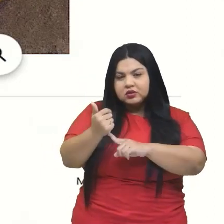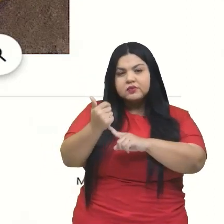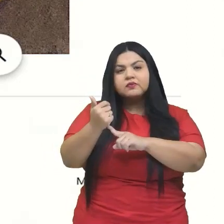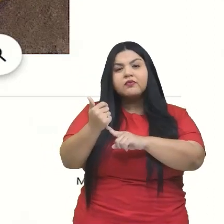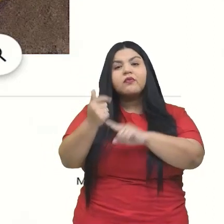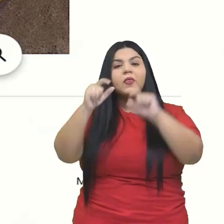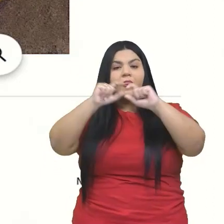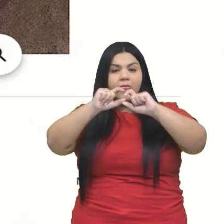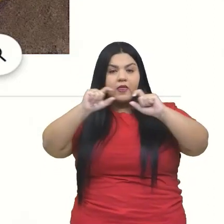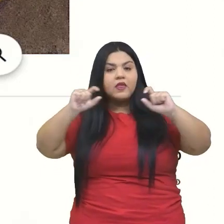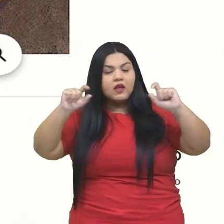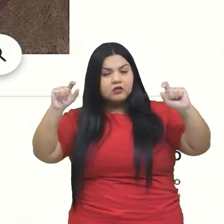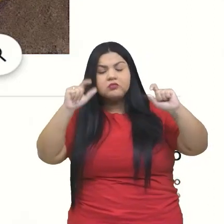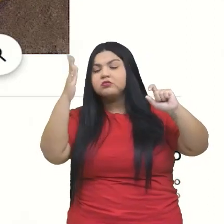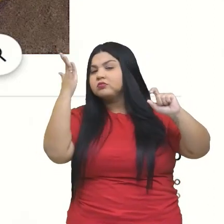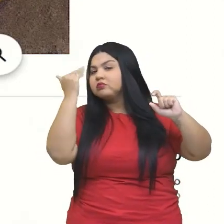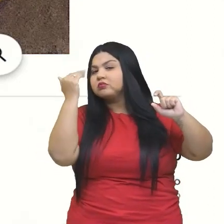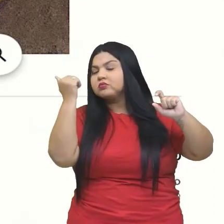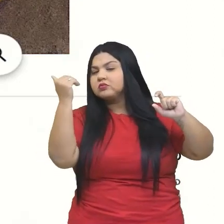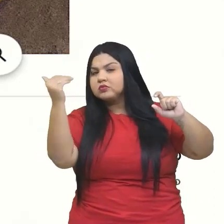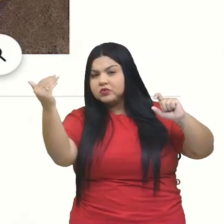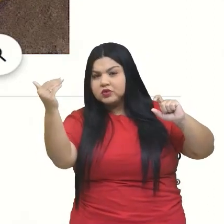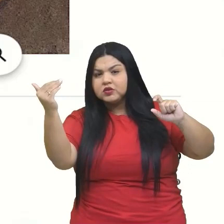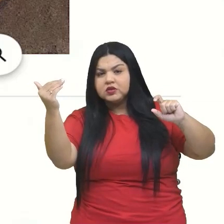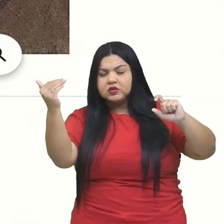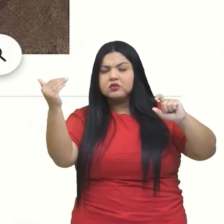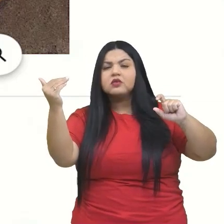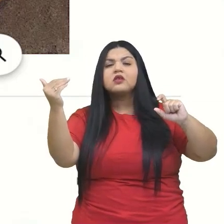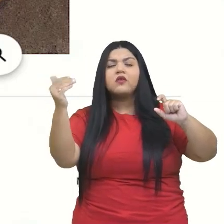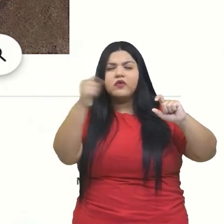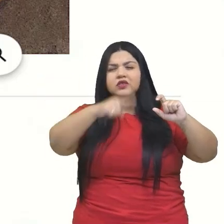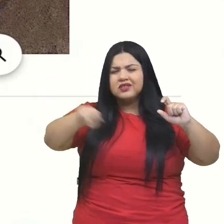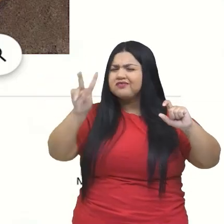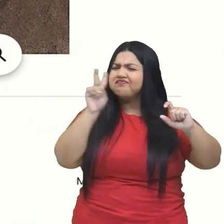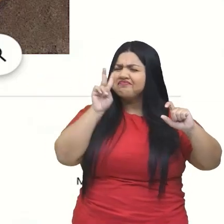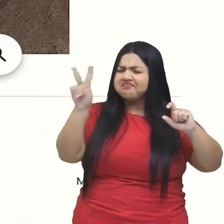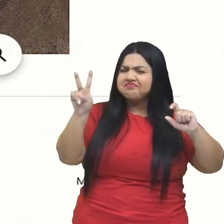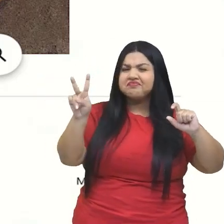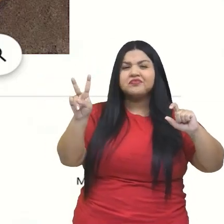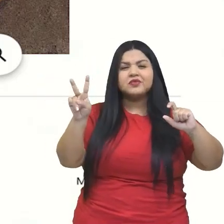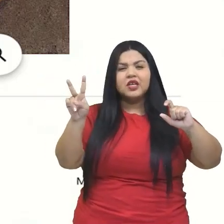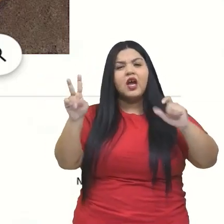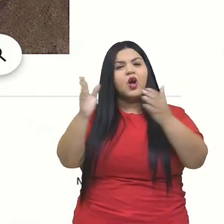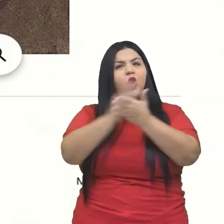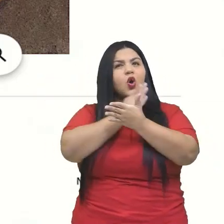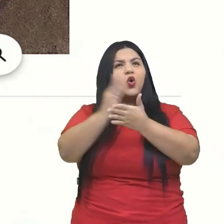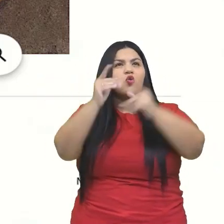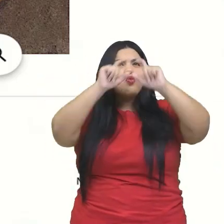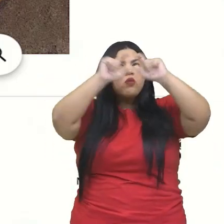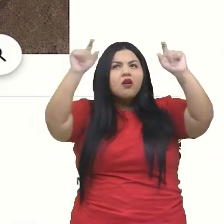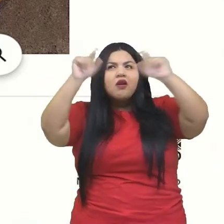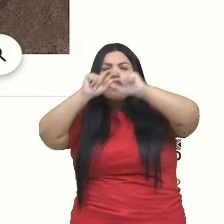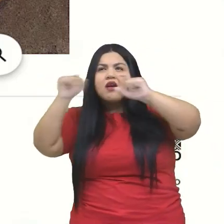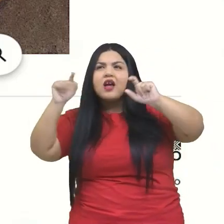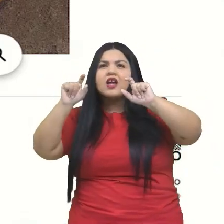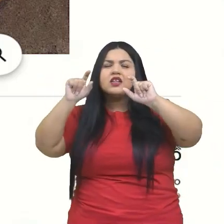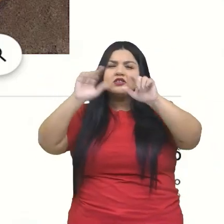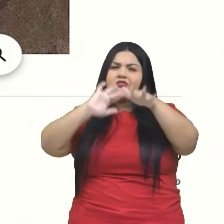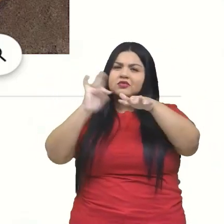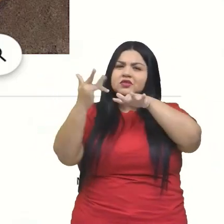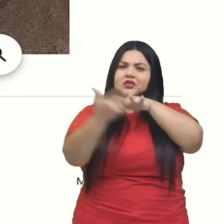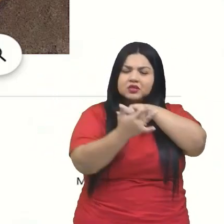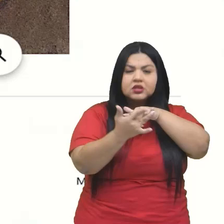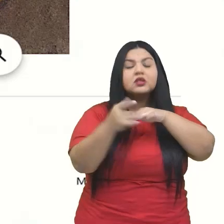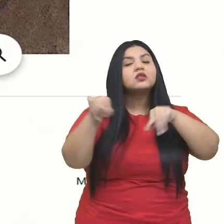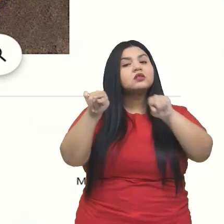frase bastante famosa relacionada aí, com certeza você já deve ter visto alguns posts nas redes sociais,